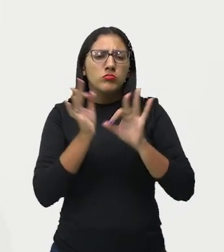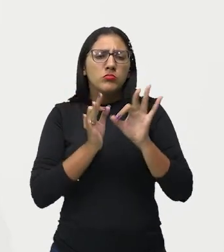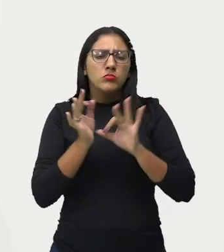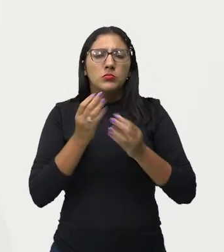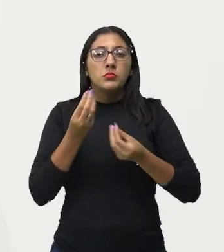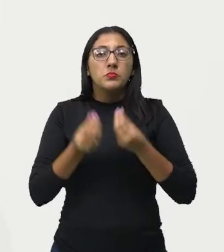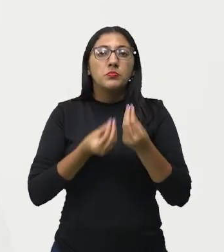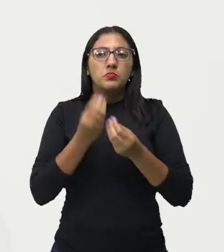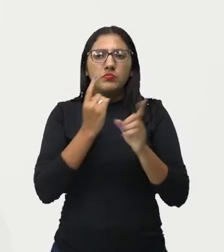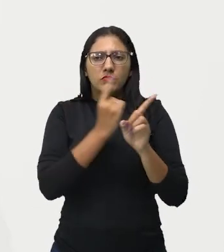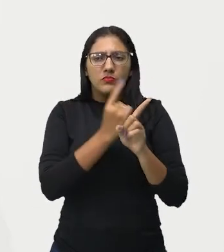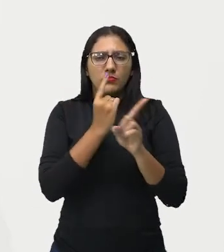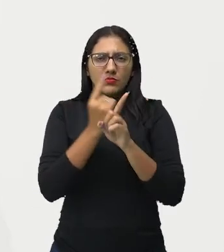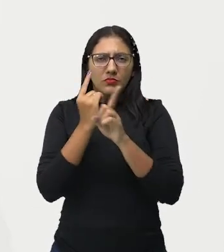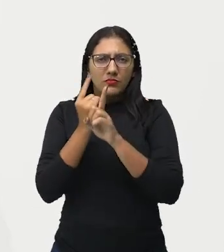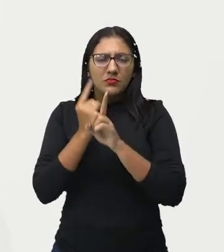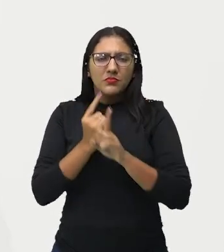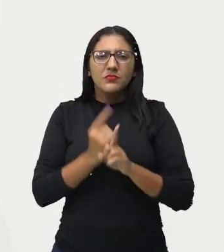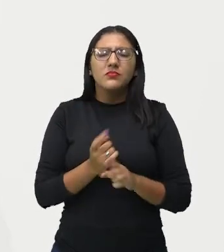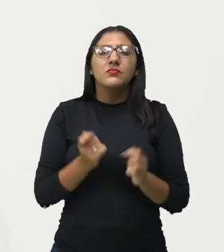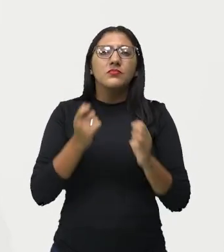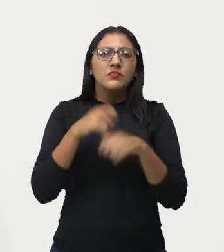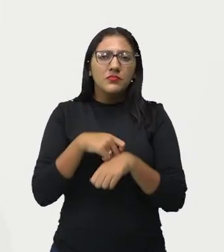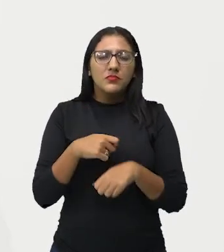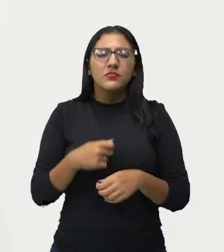mesmo identificar os termos aí